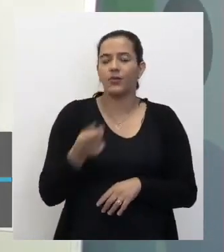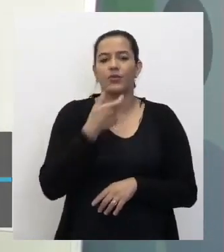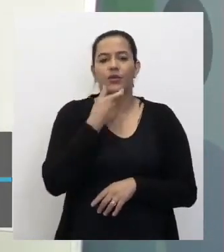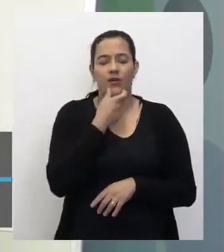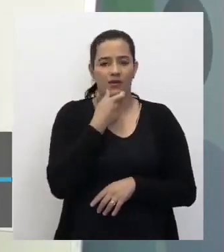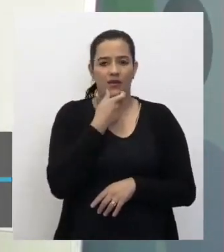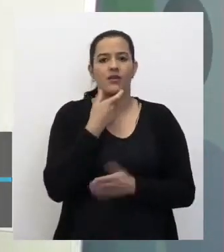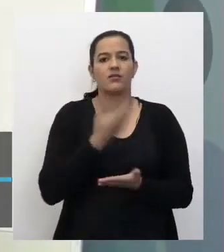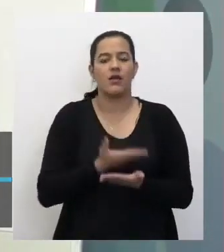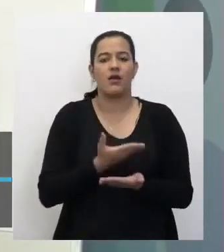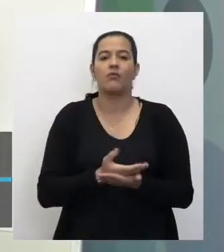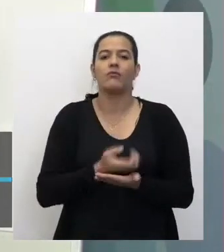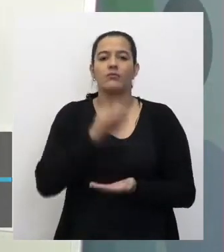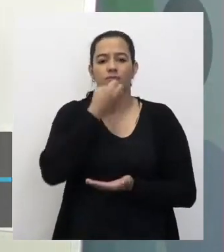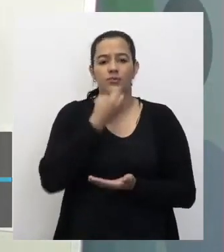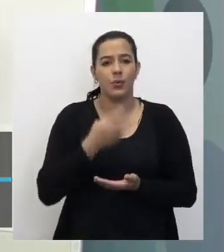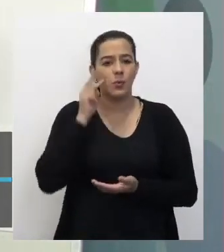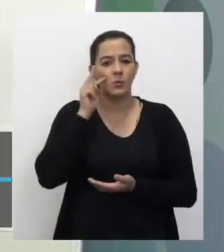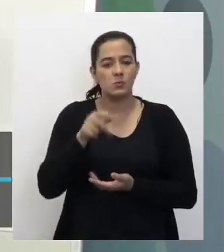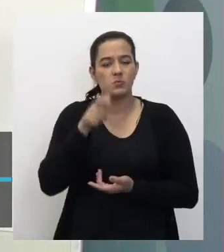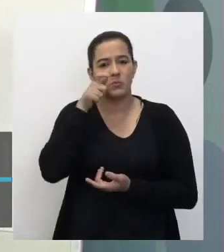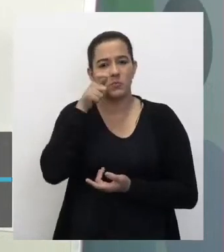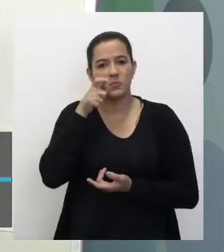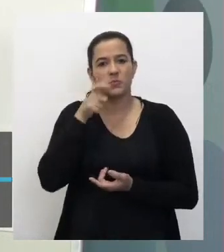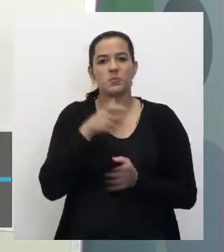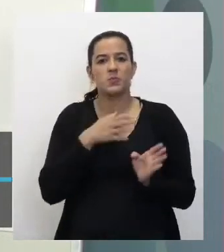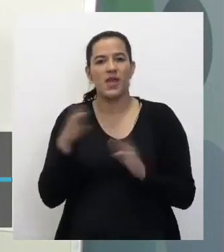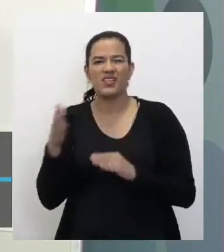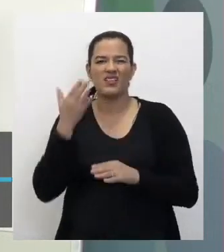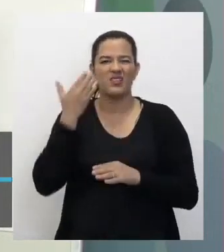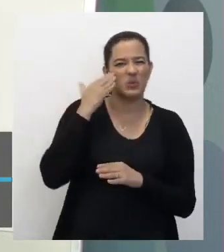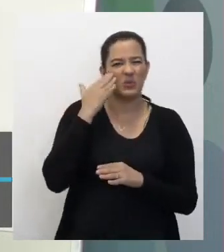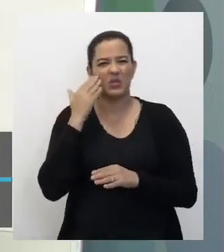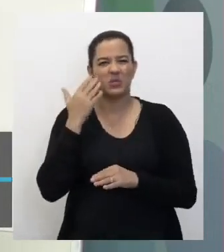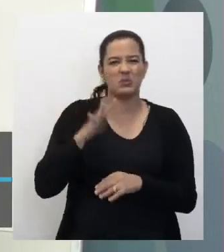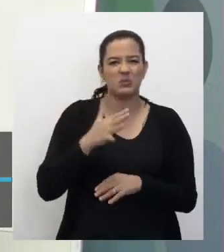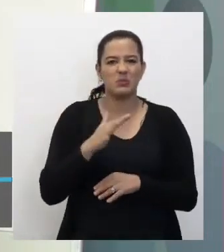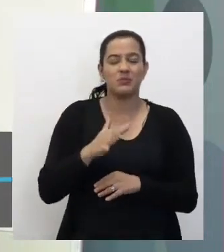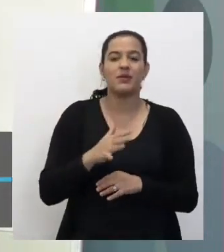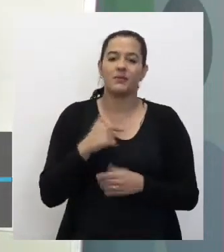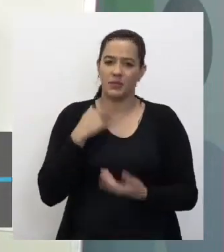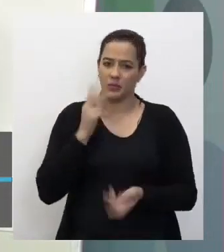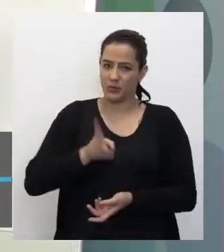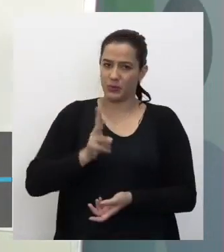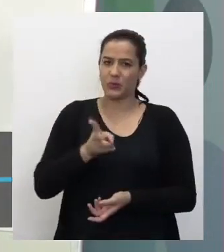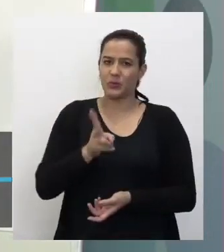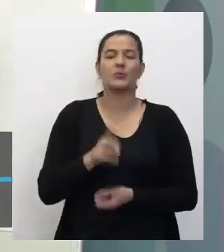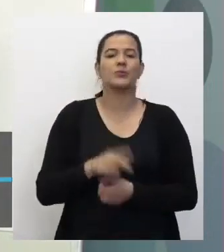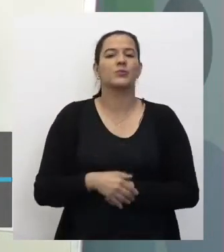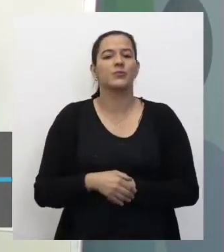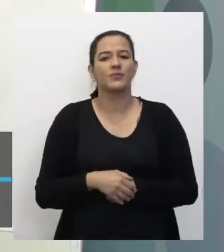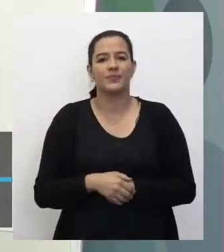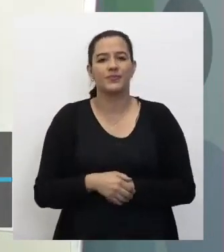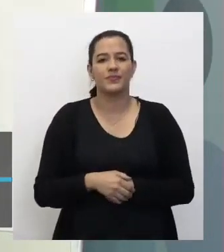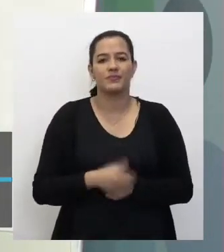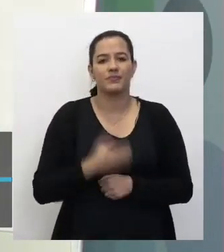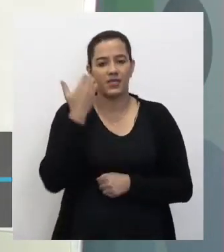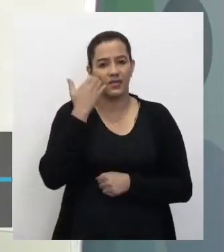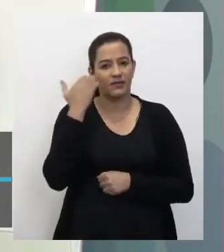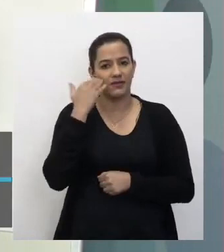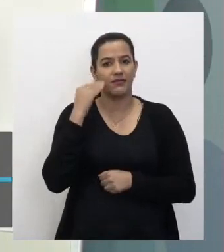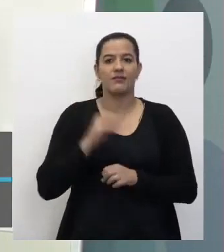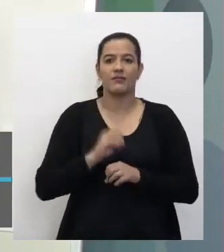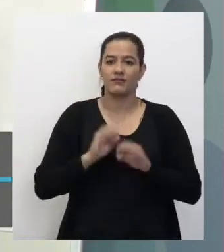inglês, que está assistindo, não entende muito bem, mas continua lá, vamos ver se ele consegue entender um pouco melhor